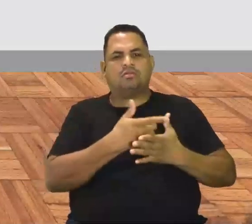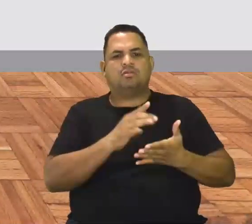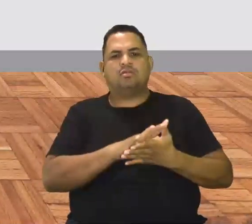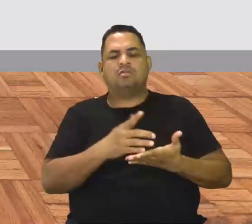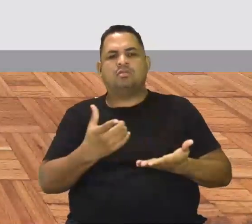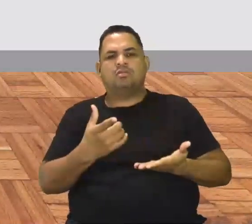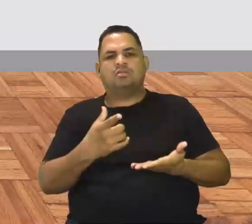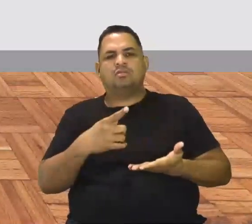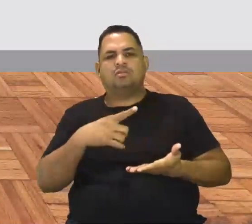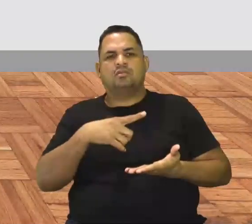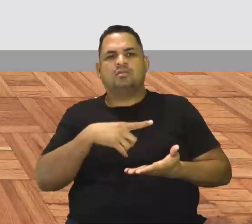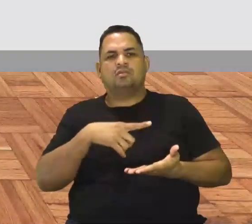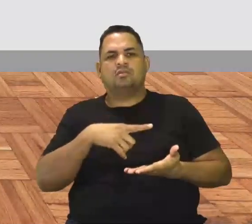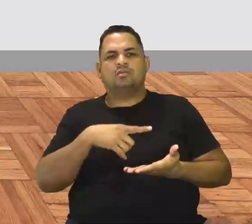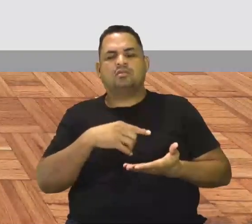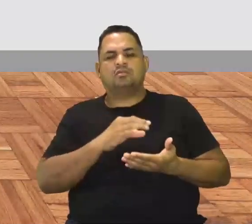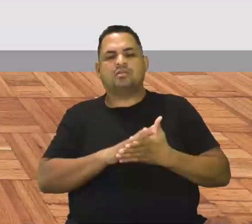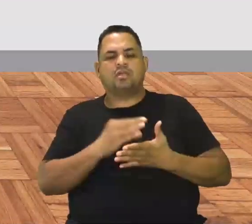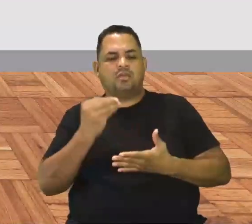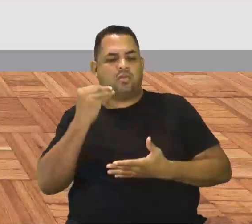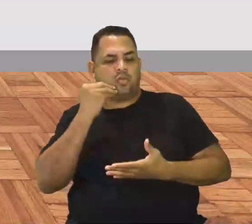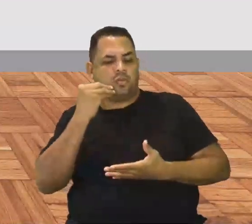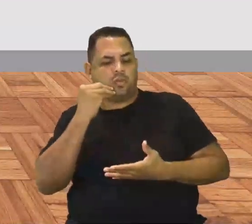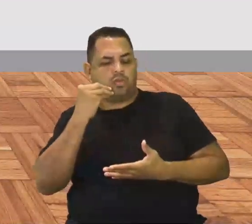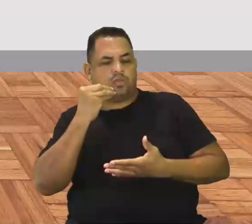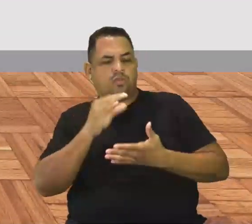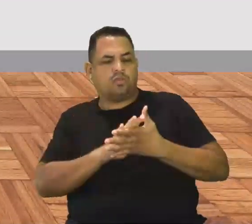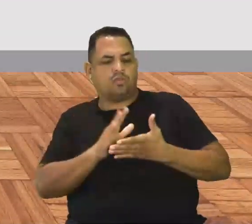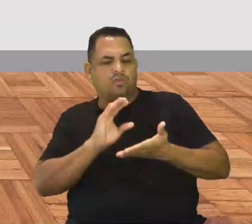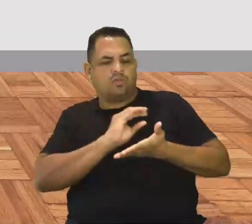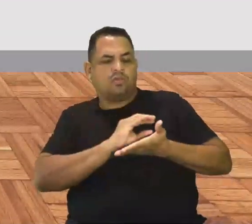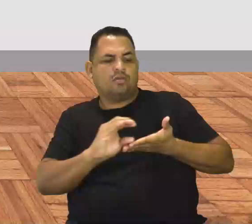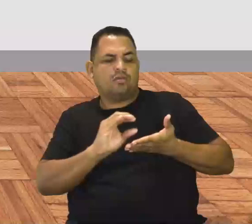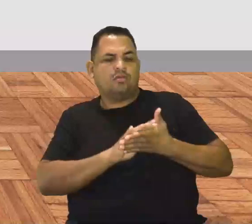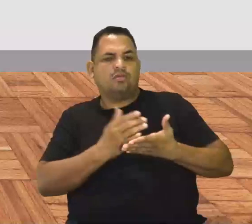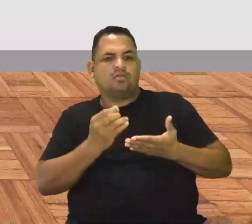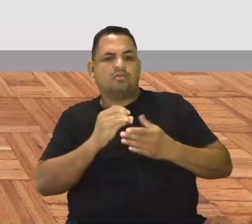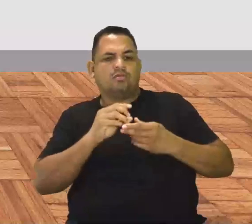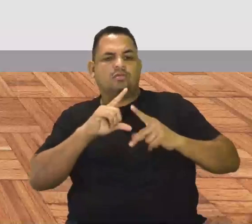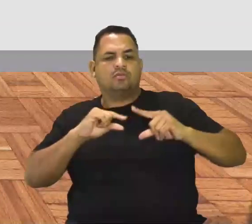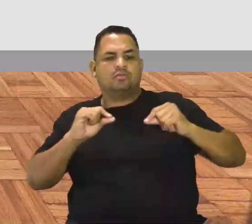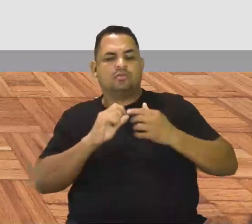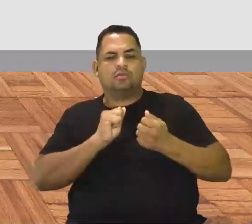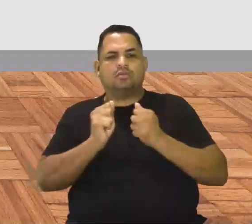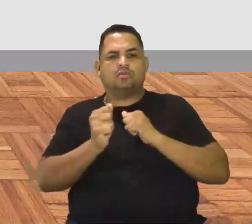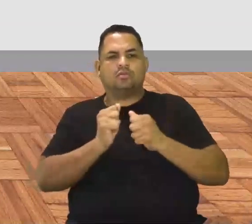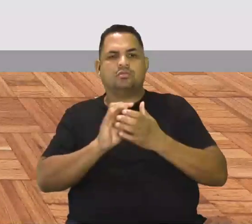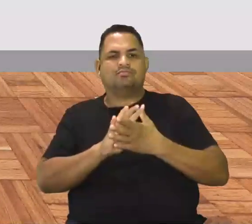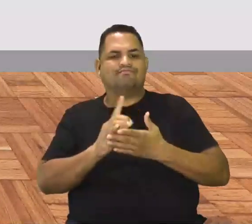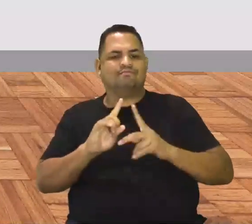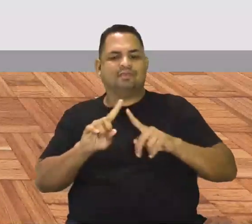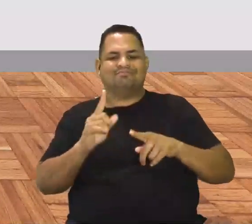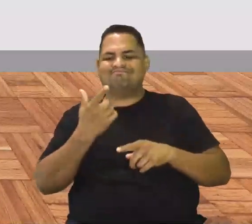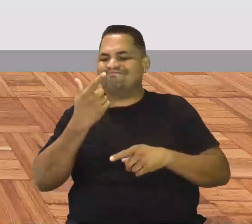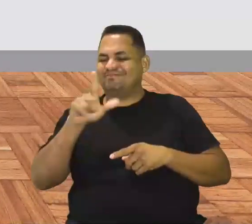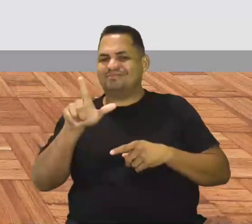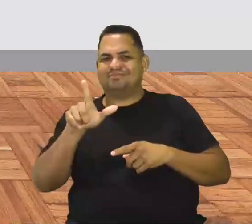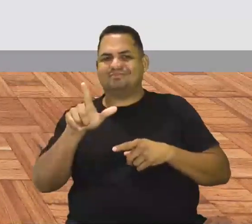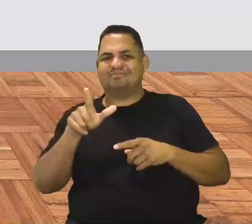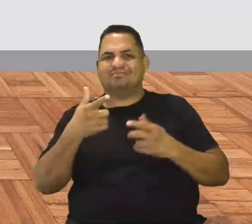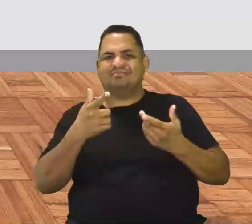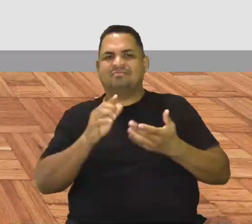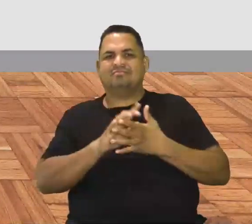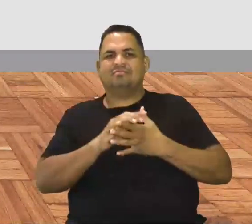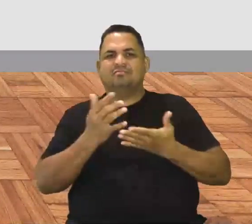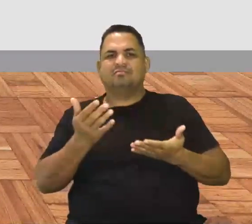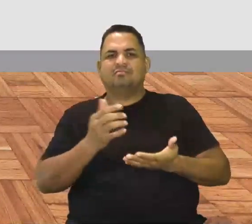norte-americano, ele tenta investir no Japão para tentar também fazer um controle, só que eles não conseguem